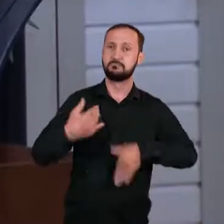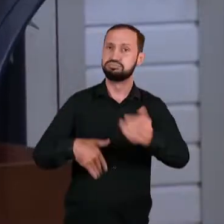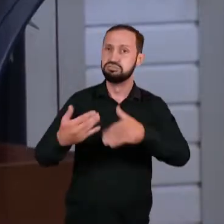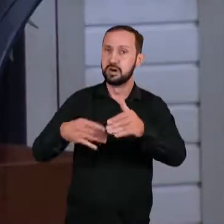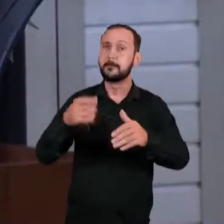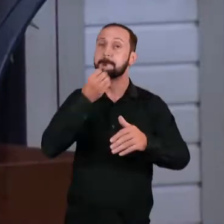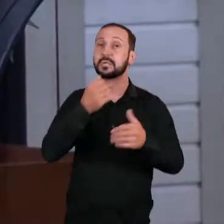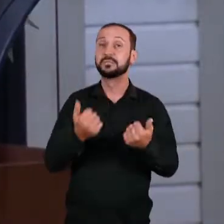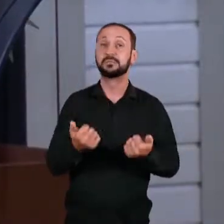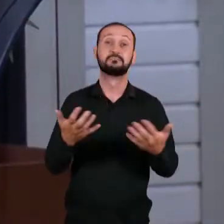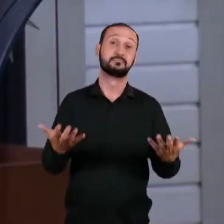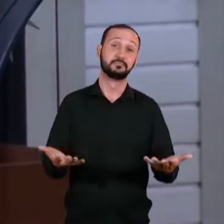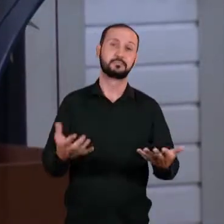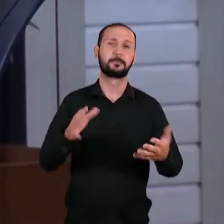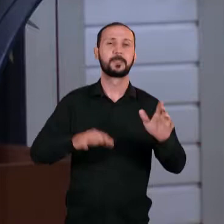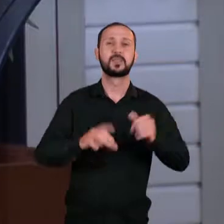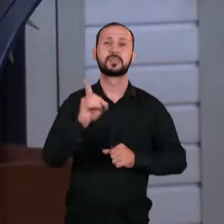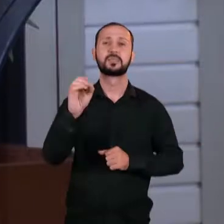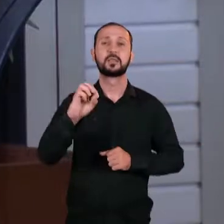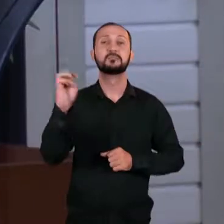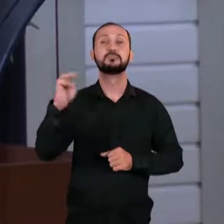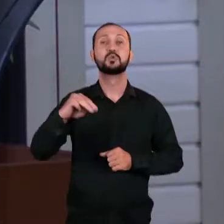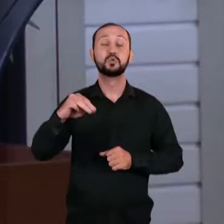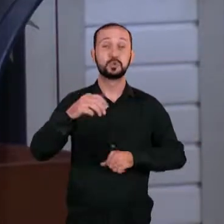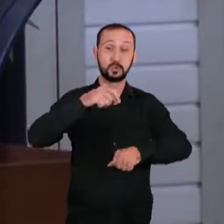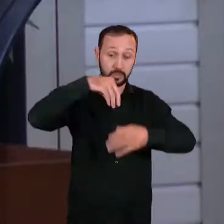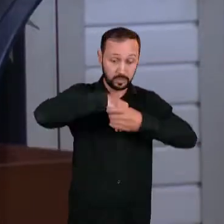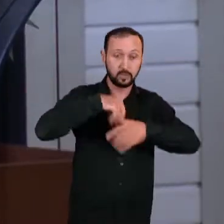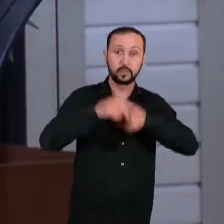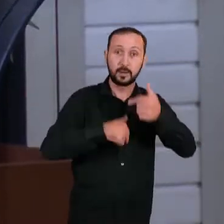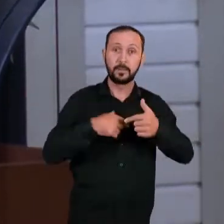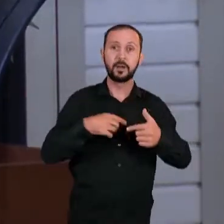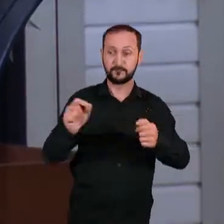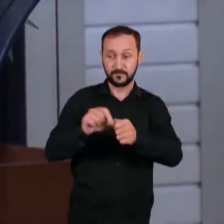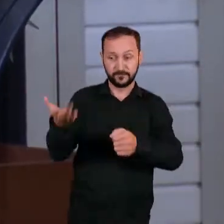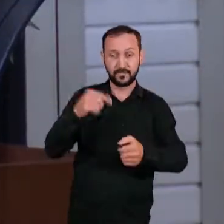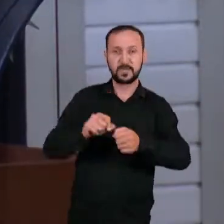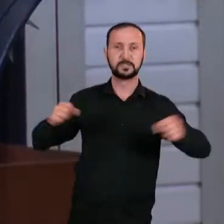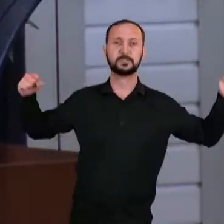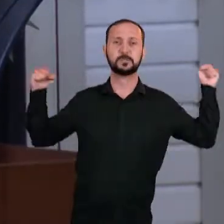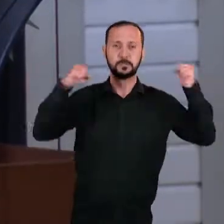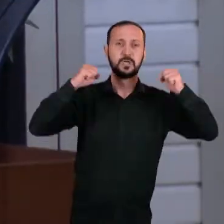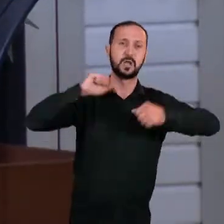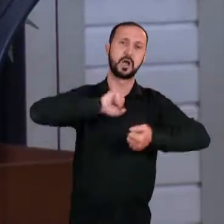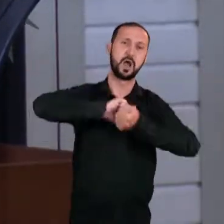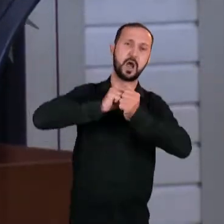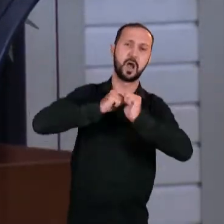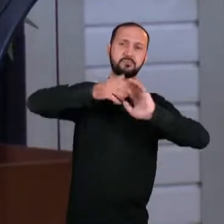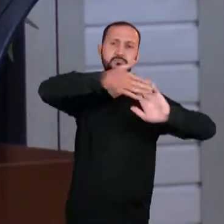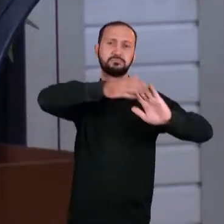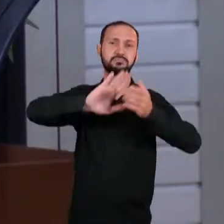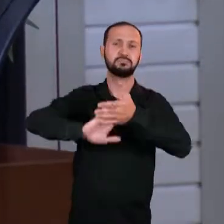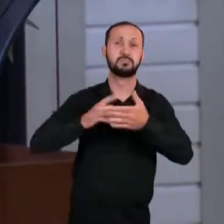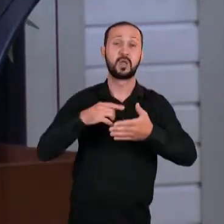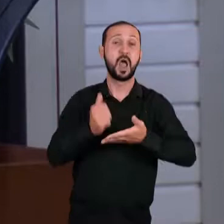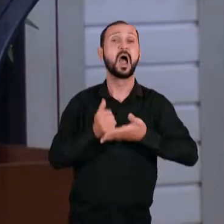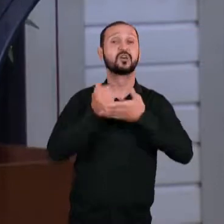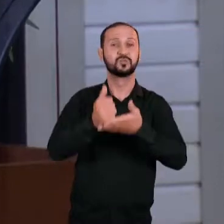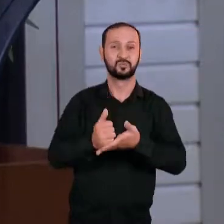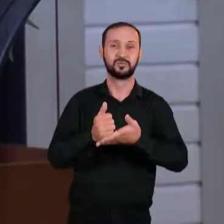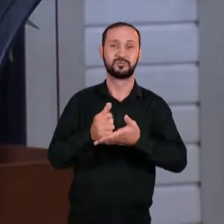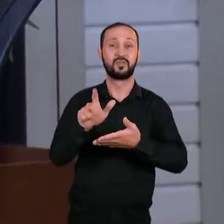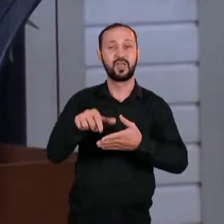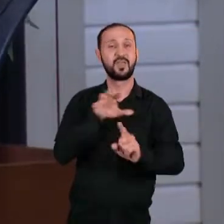né? Às vezes 10 minutinhos de atividade física no trabalho auxilia um relaxamento. Então o que a gente fala muito hoje é de promover um bom